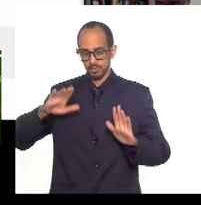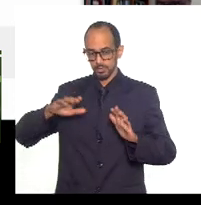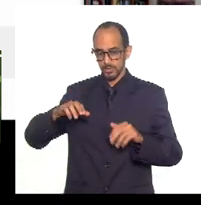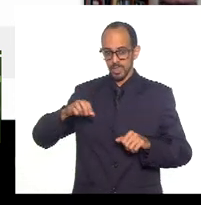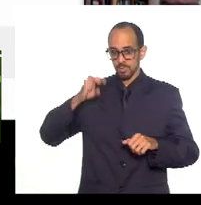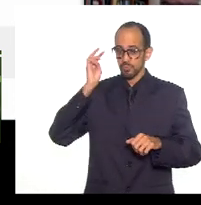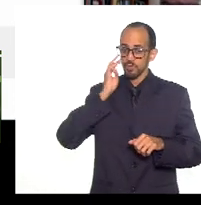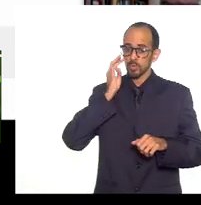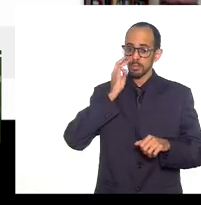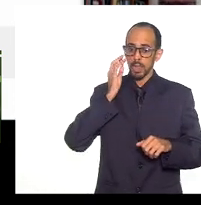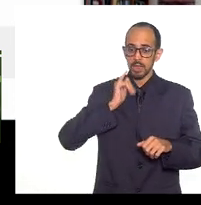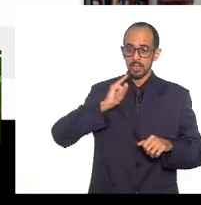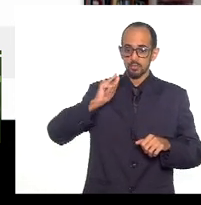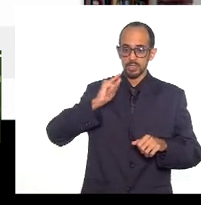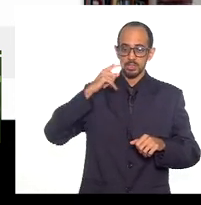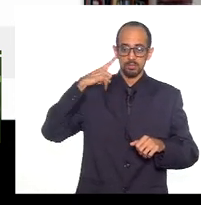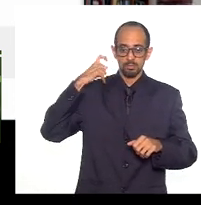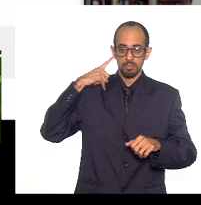fala.